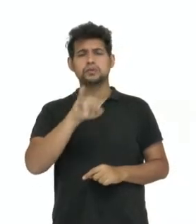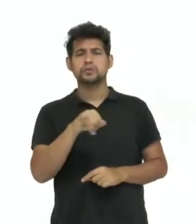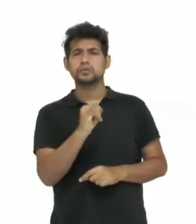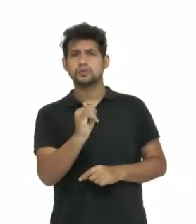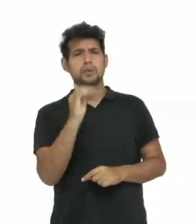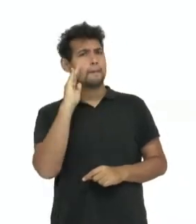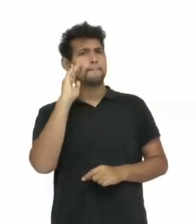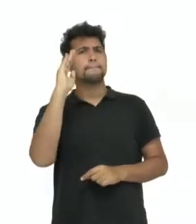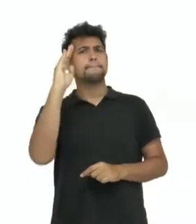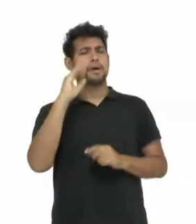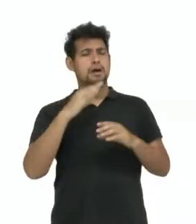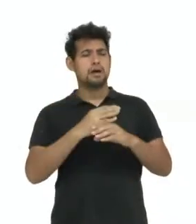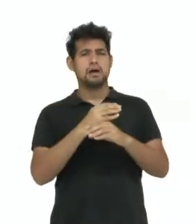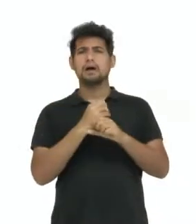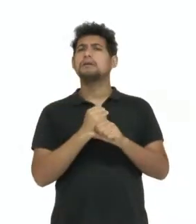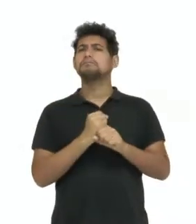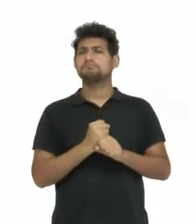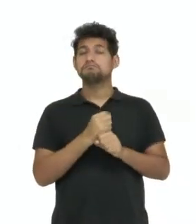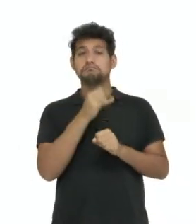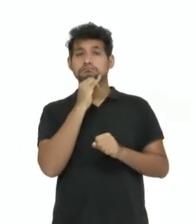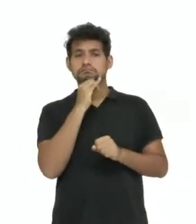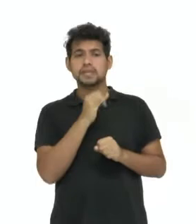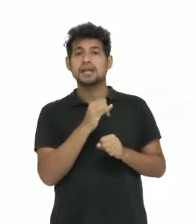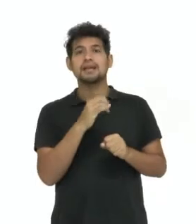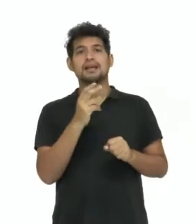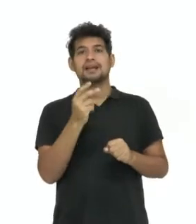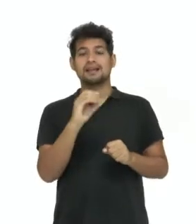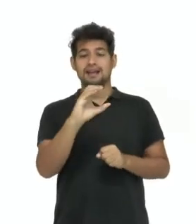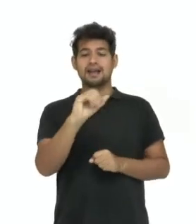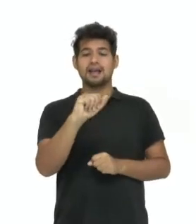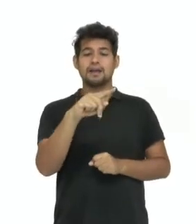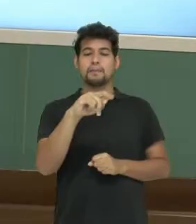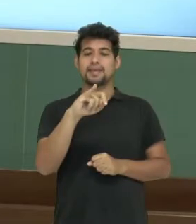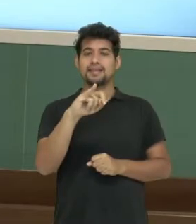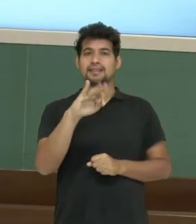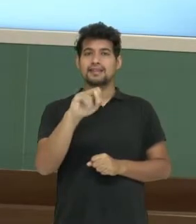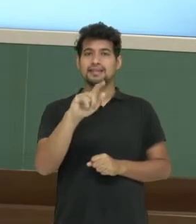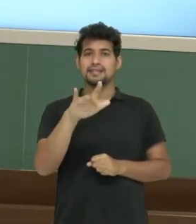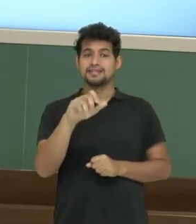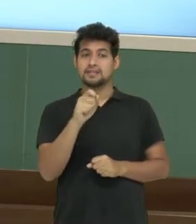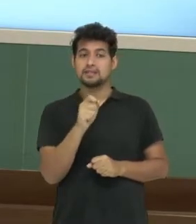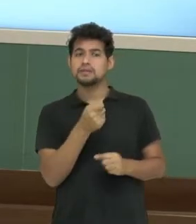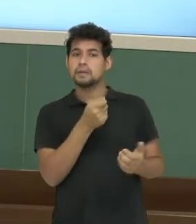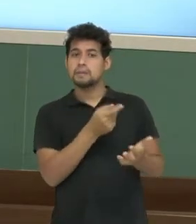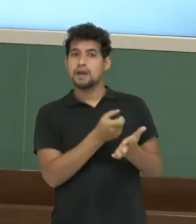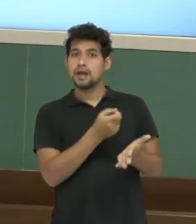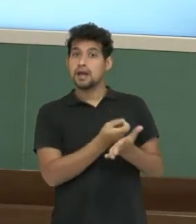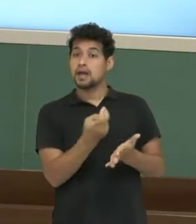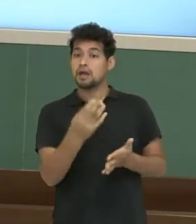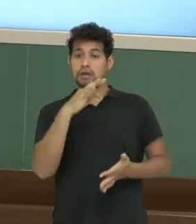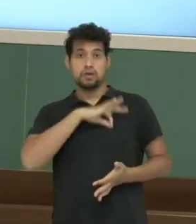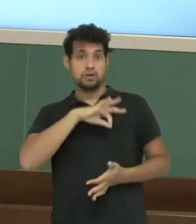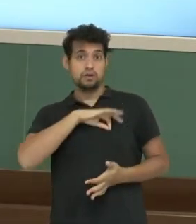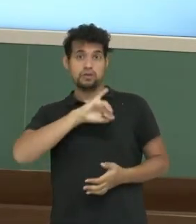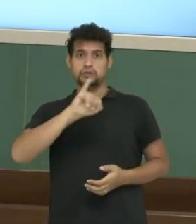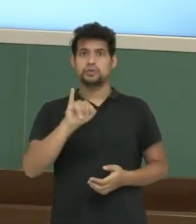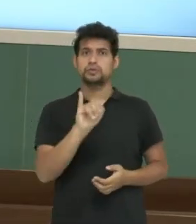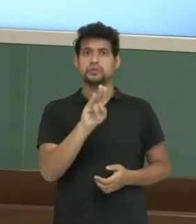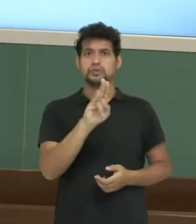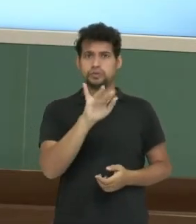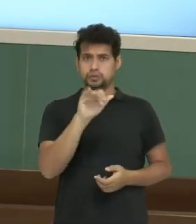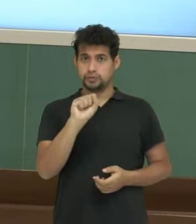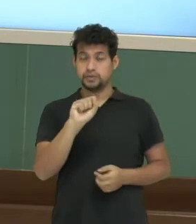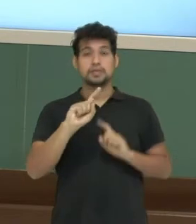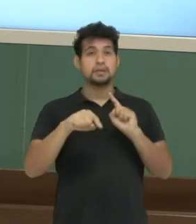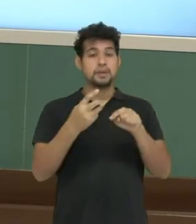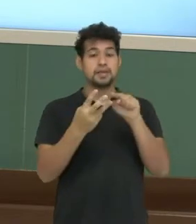principal, ok? Capitalização é na hora que cai o juro, ou para ser pago ou para ser recebido. Após 3 meses